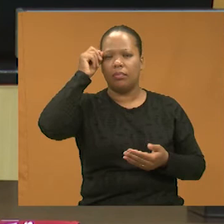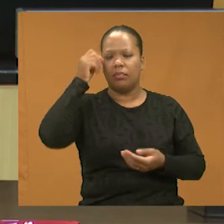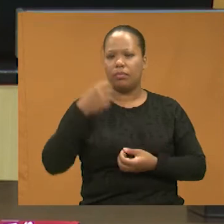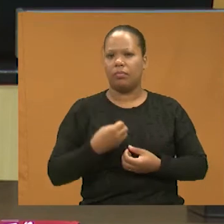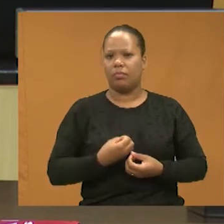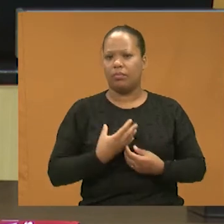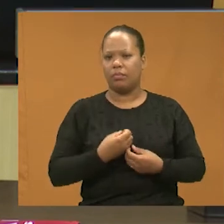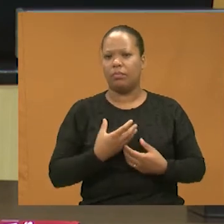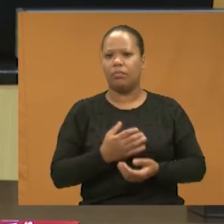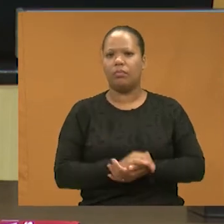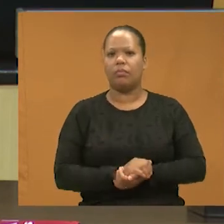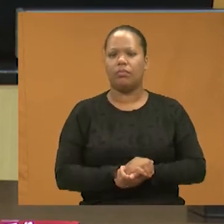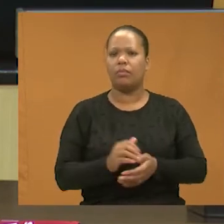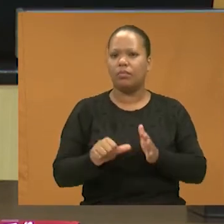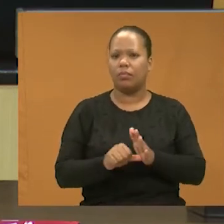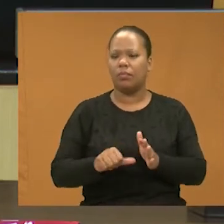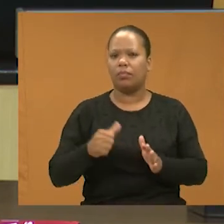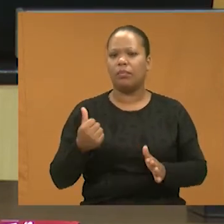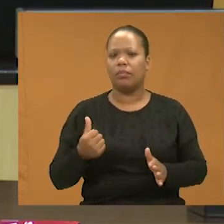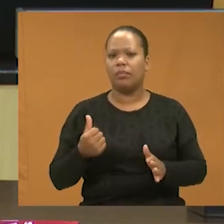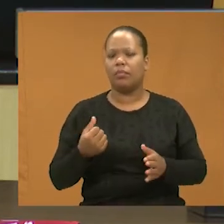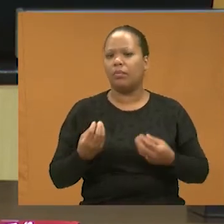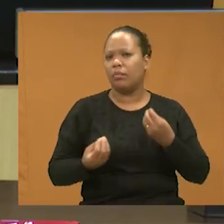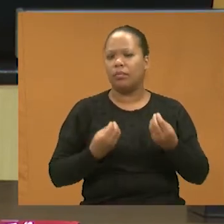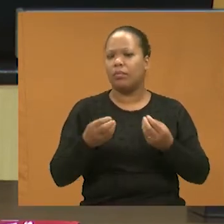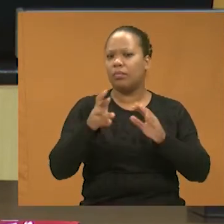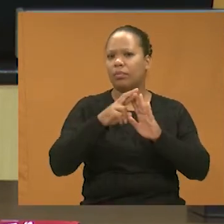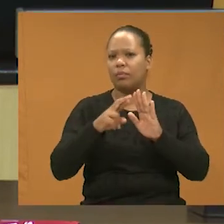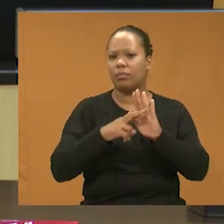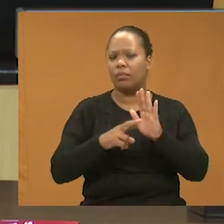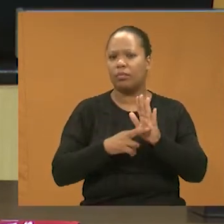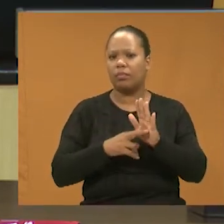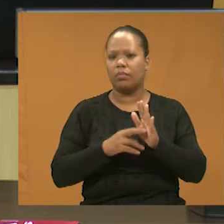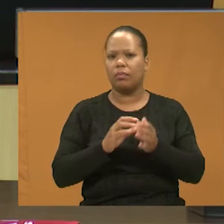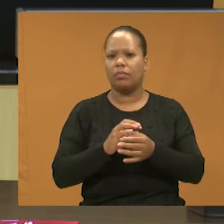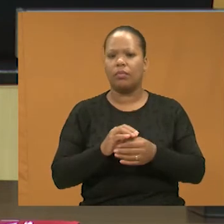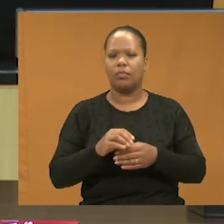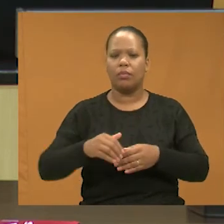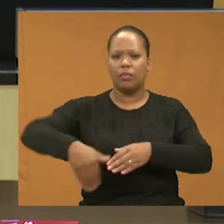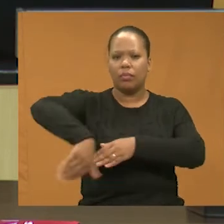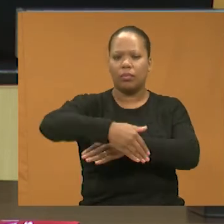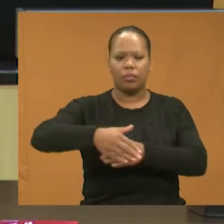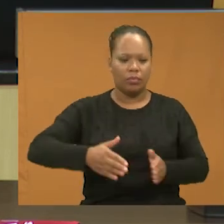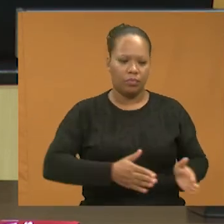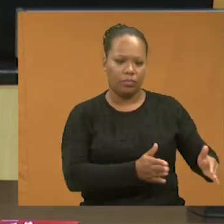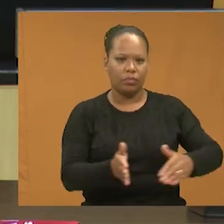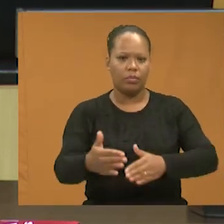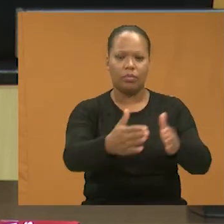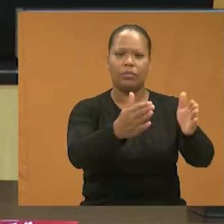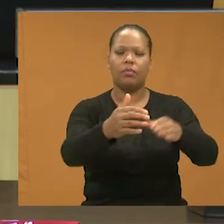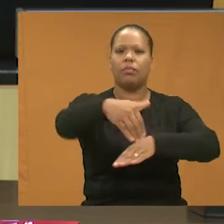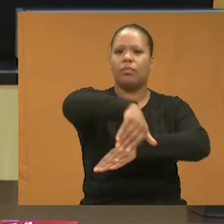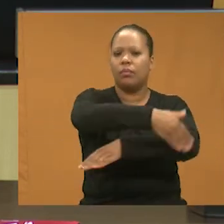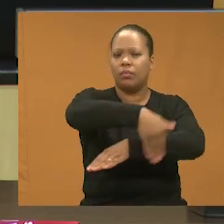seguinte pedido de informações. Primeiro, qual o procedimento necessário para o ajuste do itinerário dos ônibus para que possa